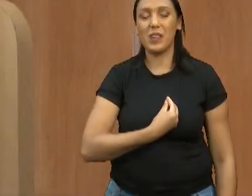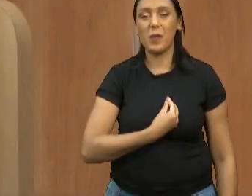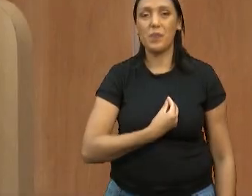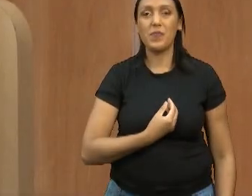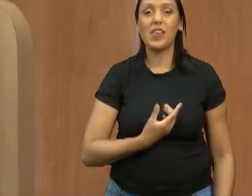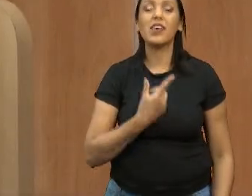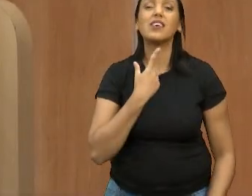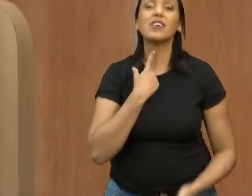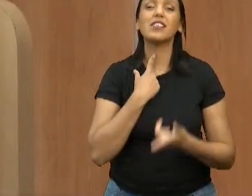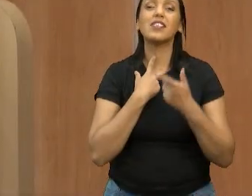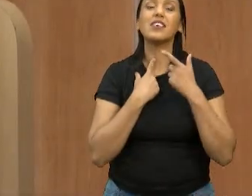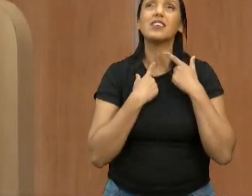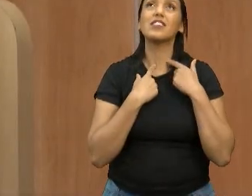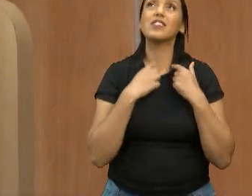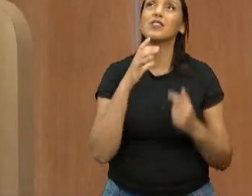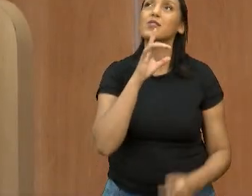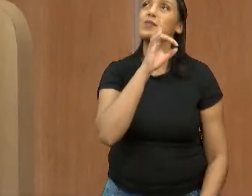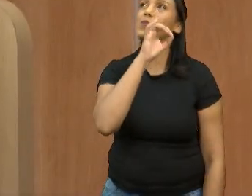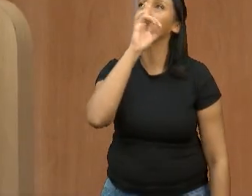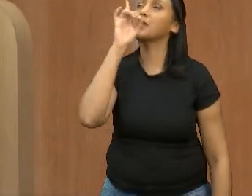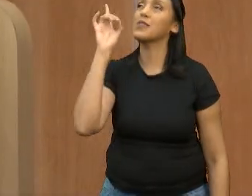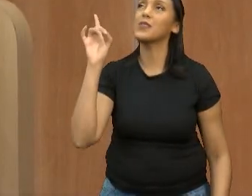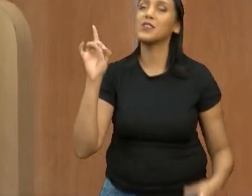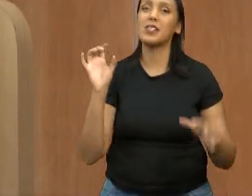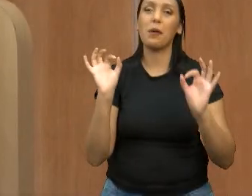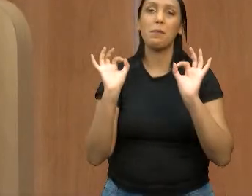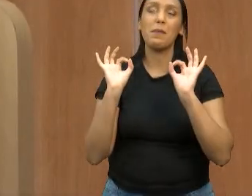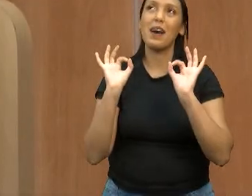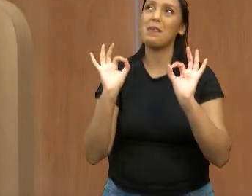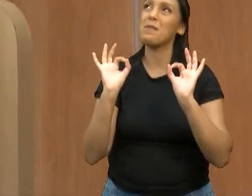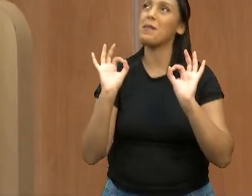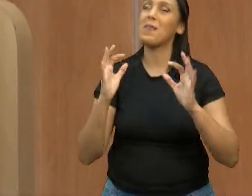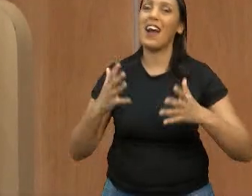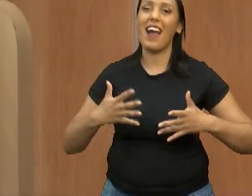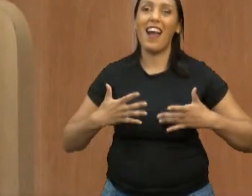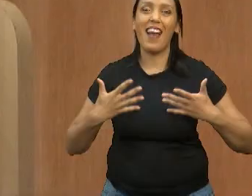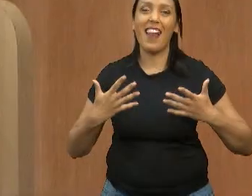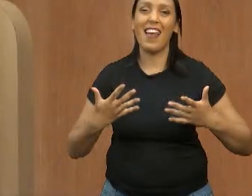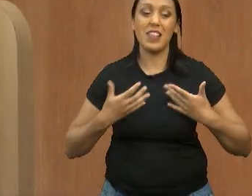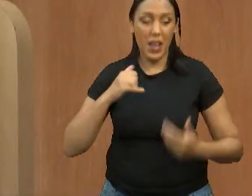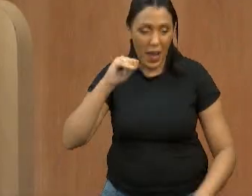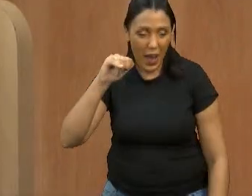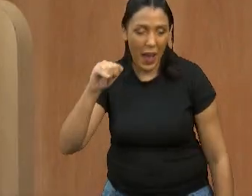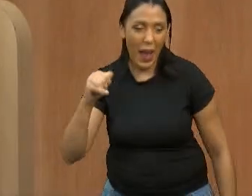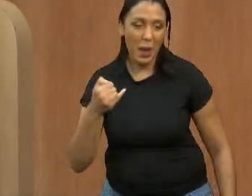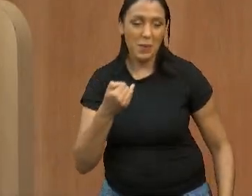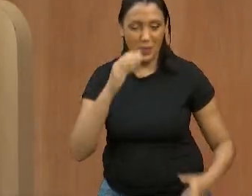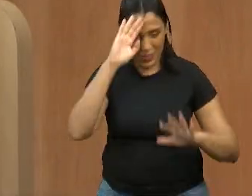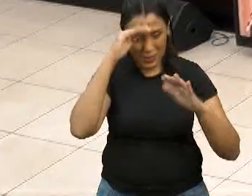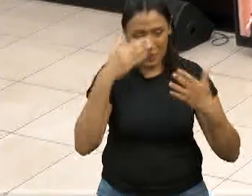excelente dia, de muita alegria e aproveitem ao máximo. Muito obrigado.